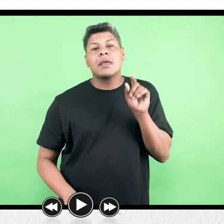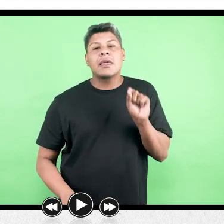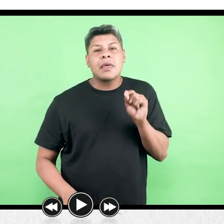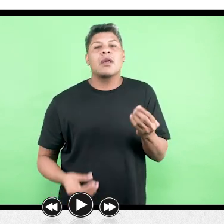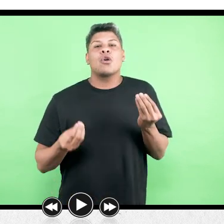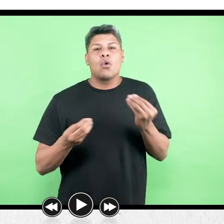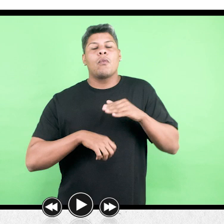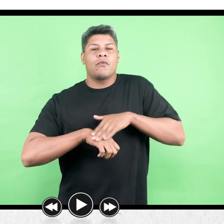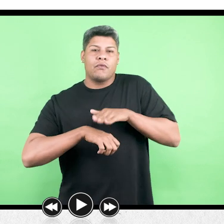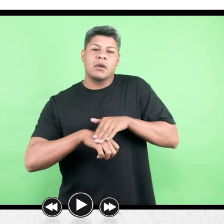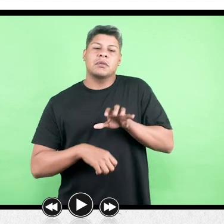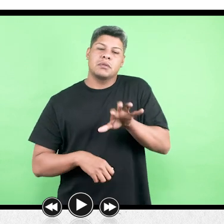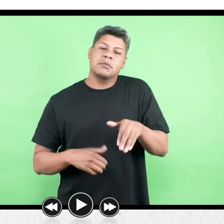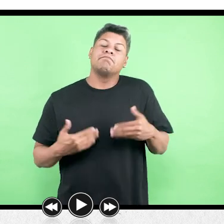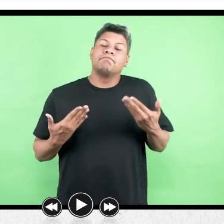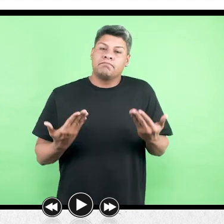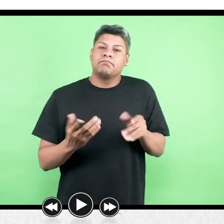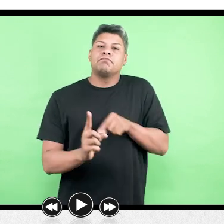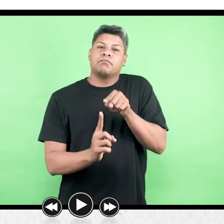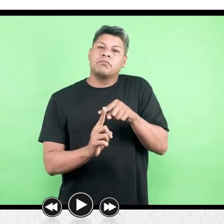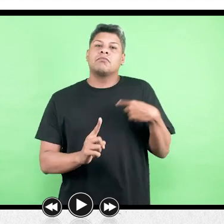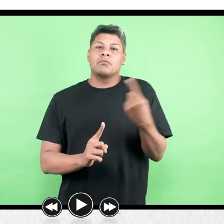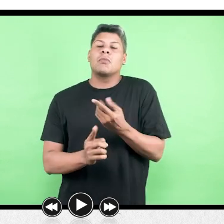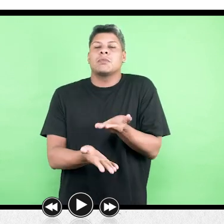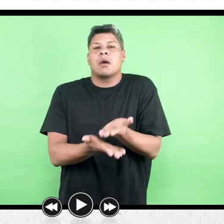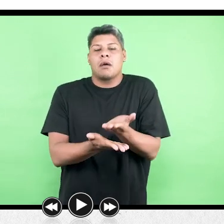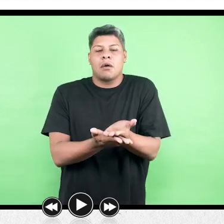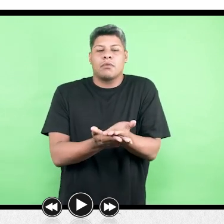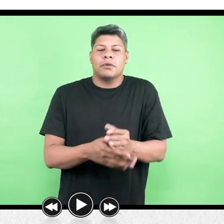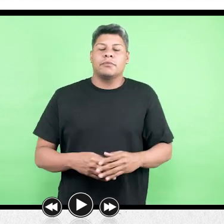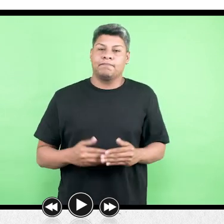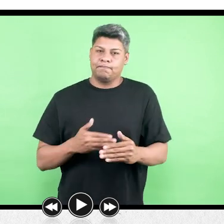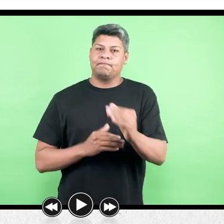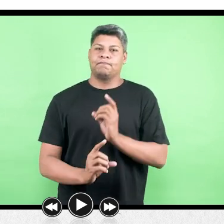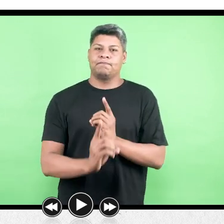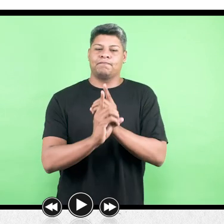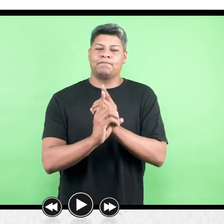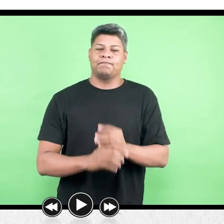como se faz isso. E é esse o motivo das nossas aulas. Tá? Até a próxima.